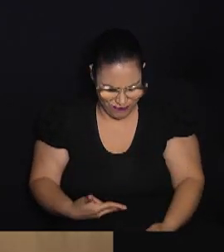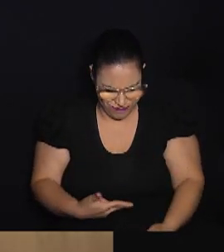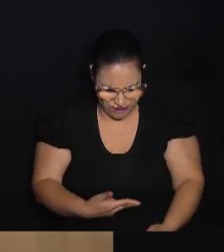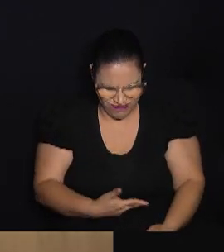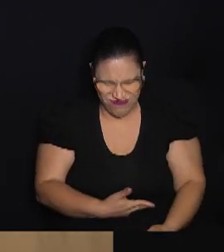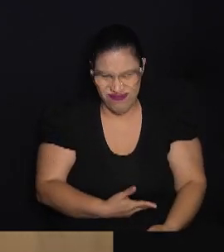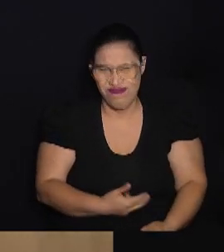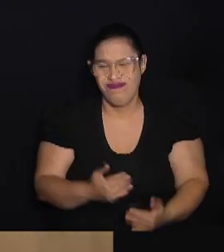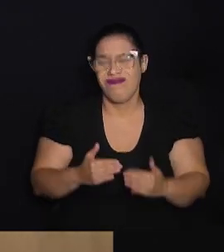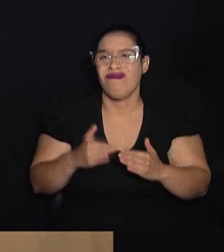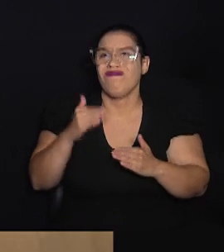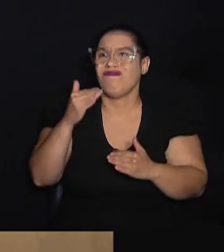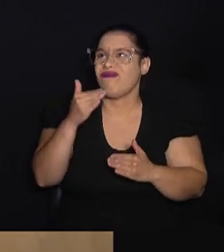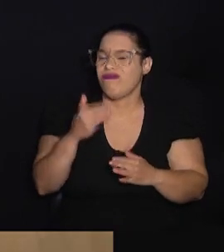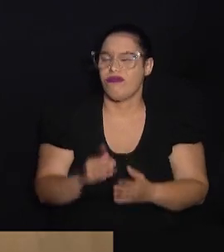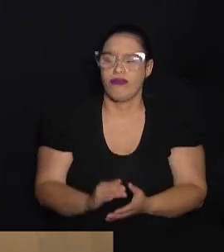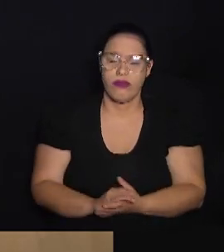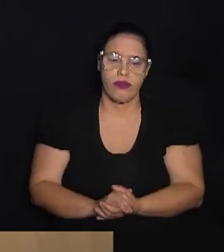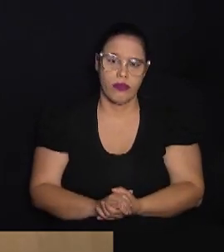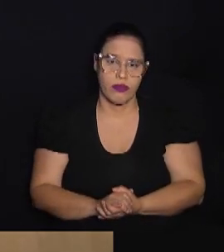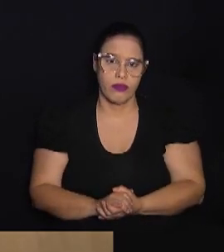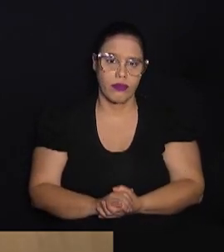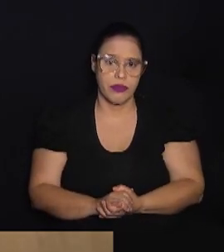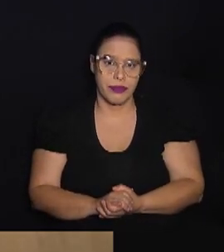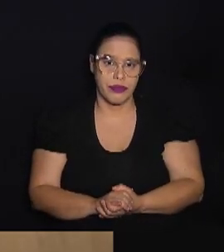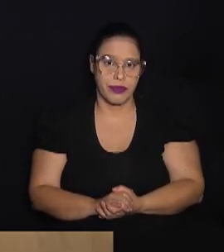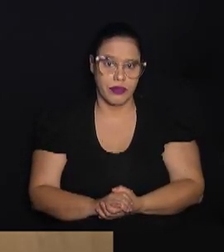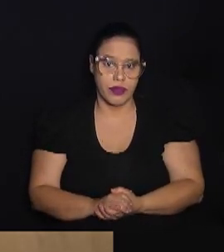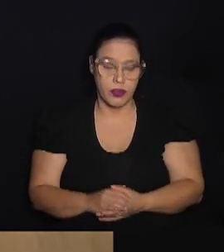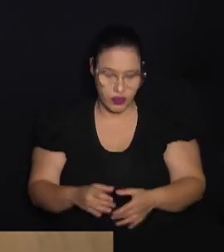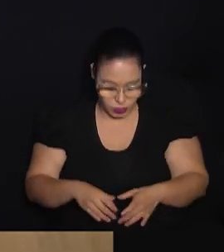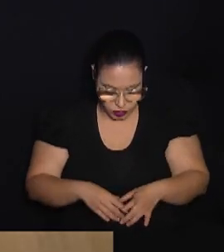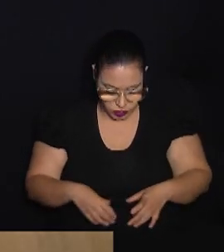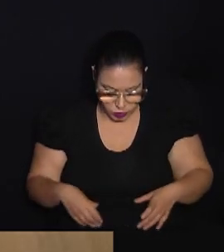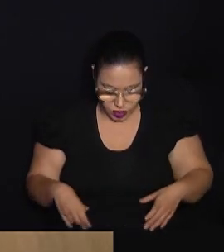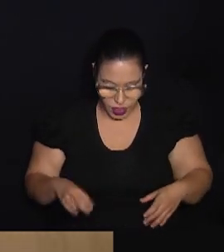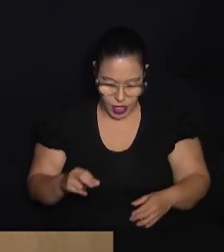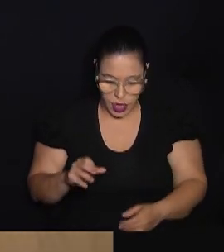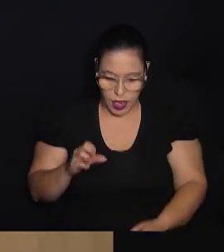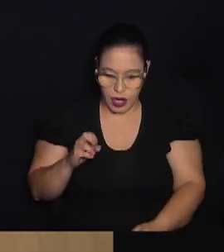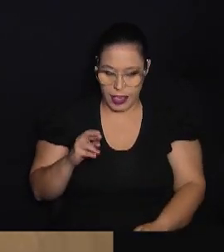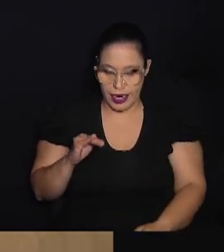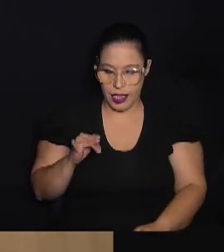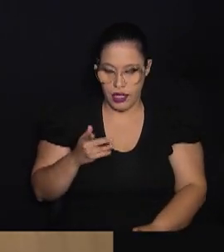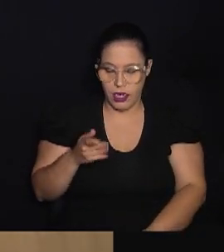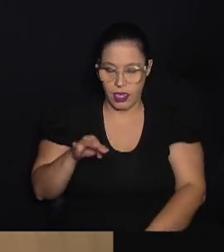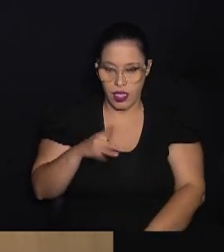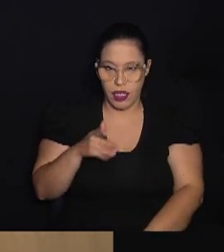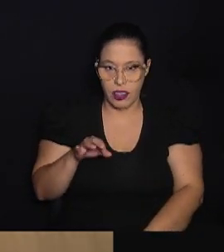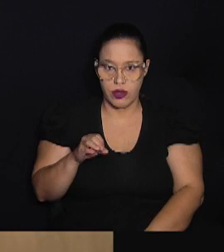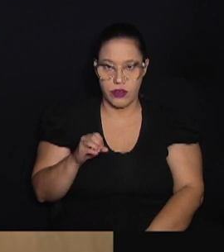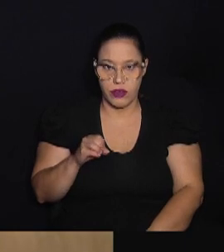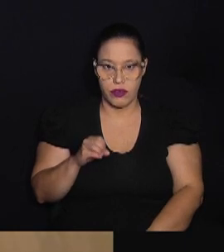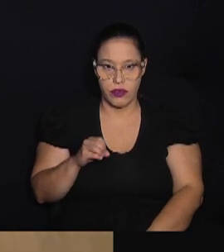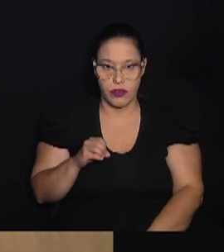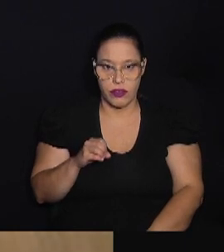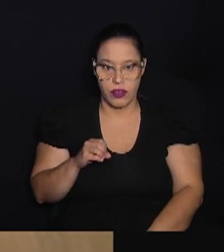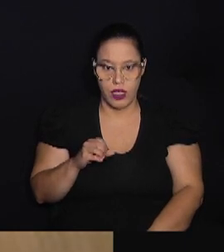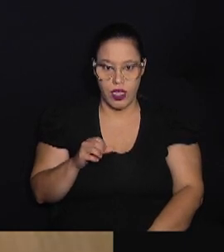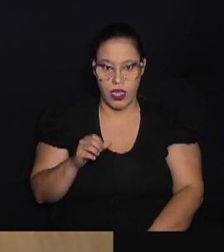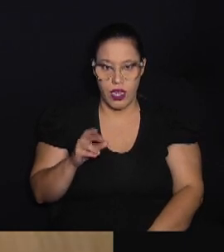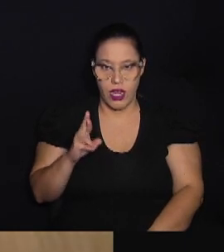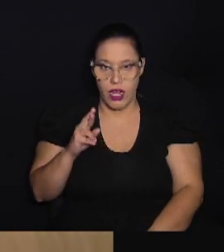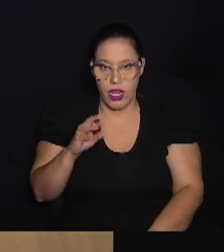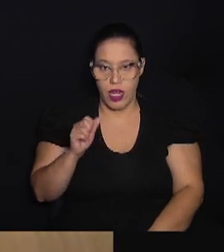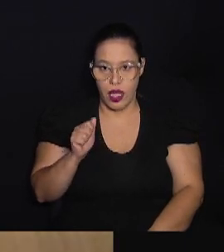né? Você tem a cicatrização é mais dificultosa, a questão da radioterapia, você tem mais